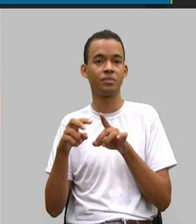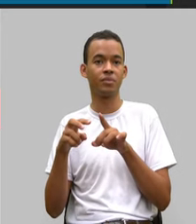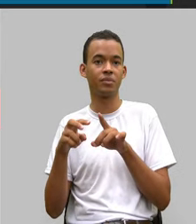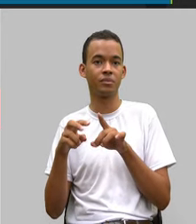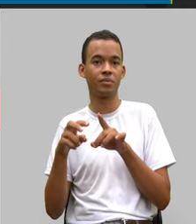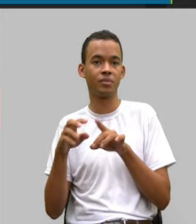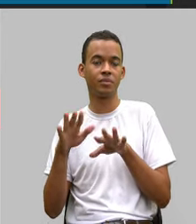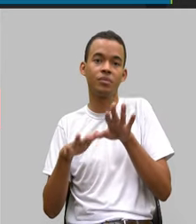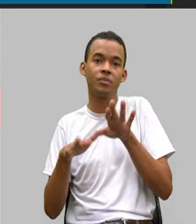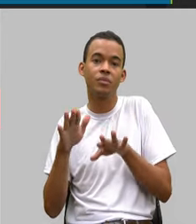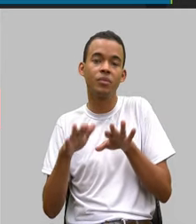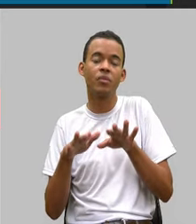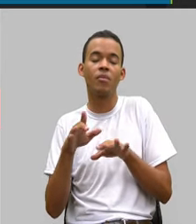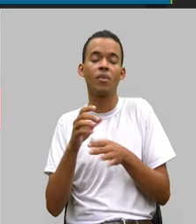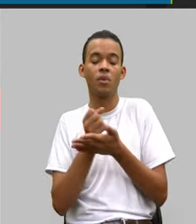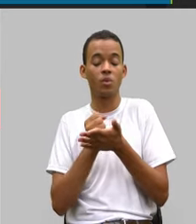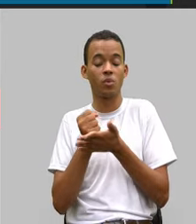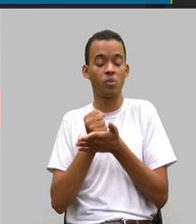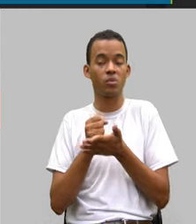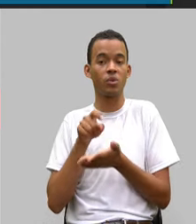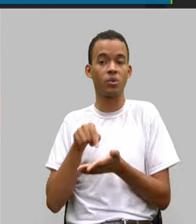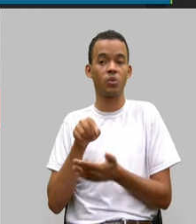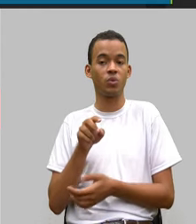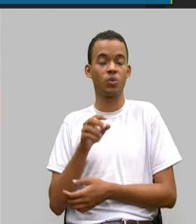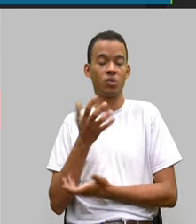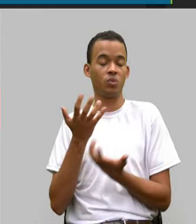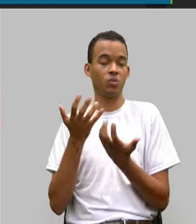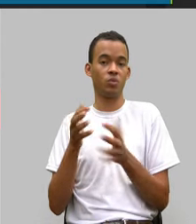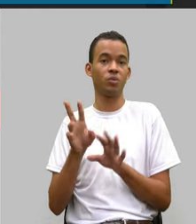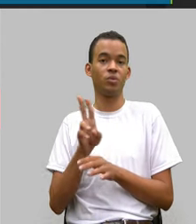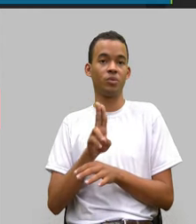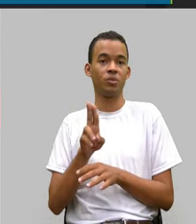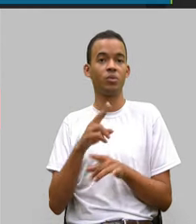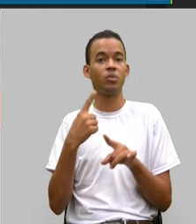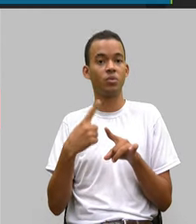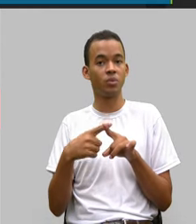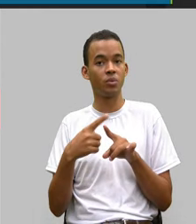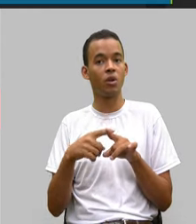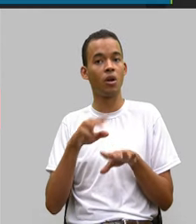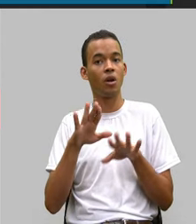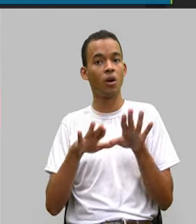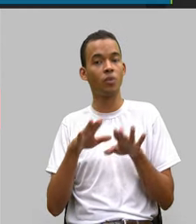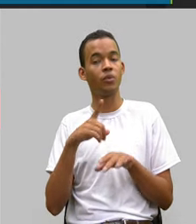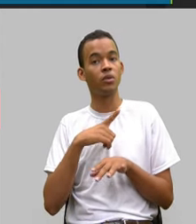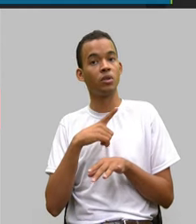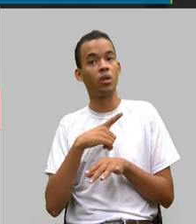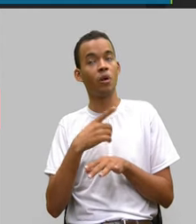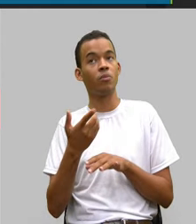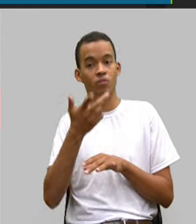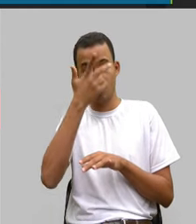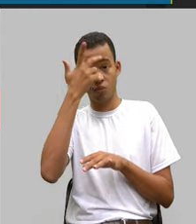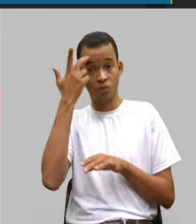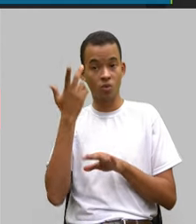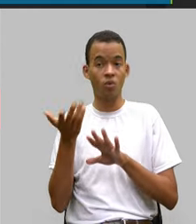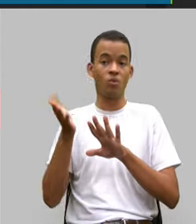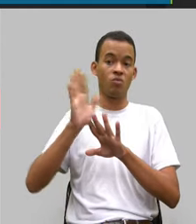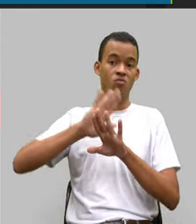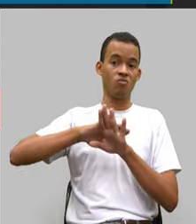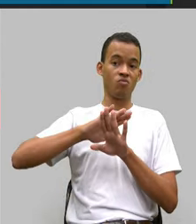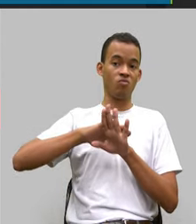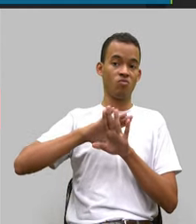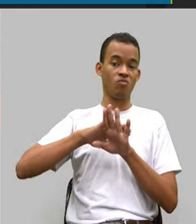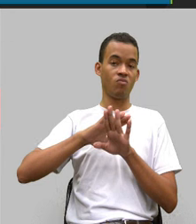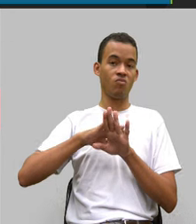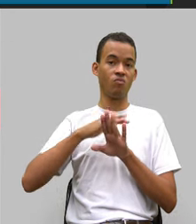eh medicamento tem uma grande chance de alguém ter um interesse por trás disso a cannabis ela foi